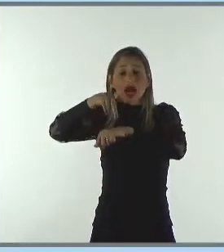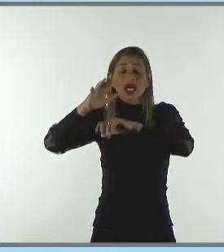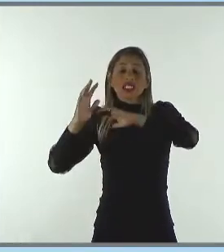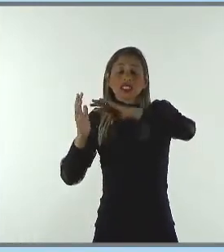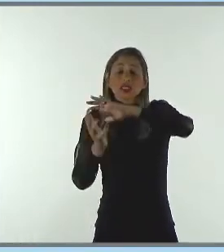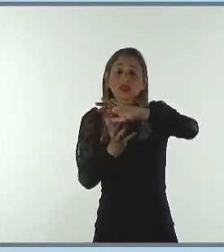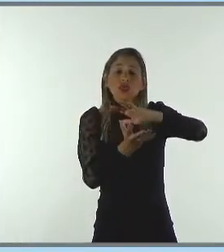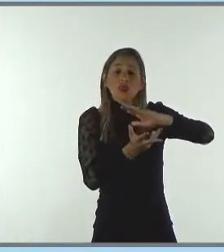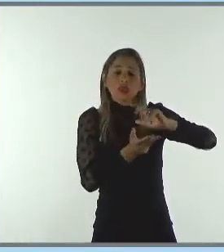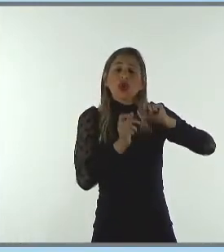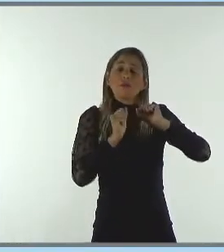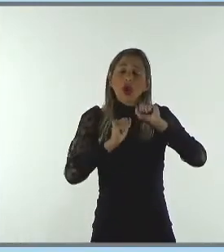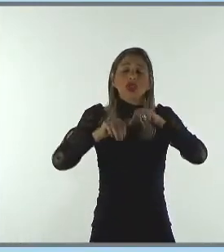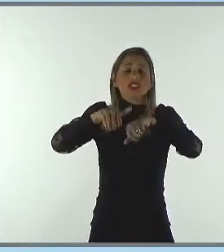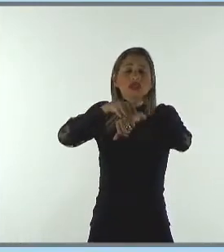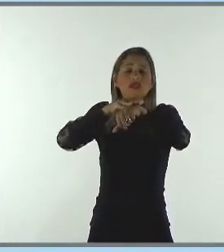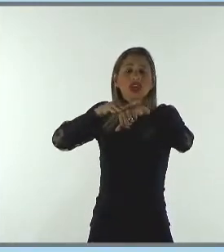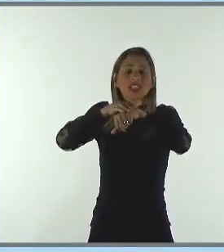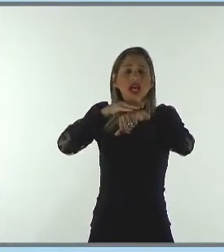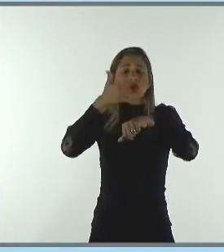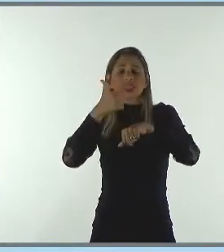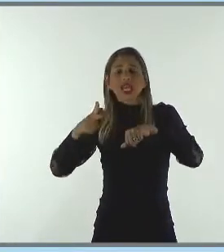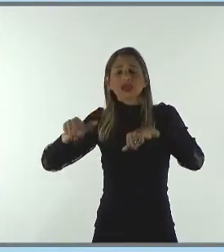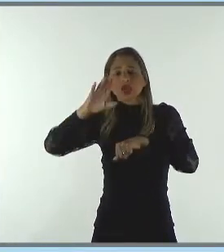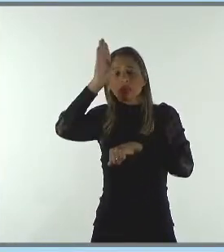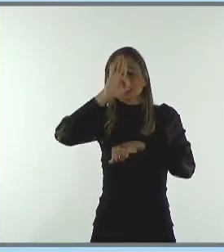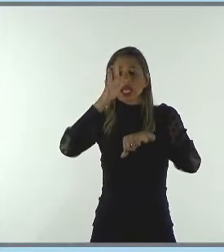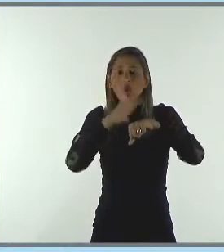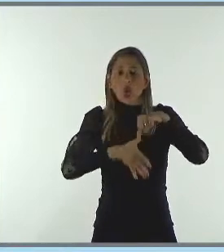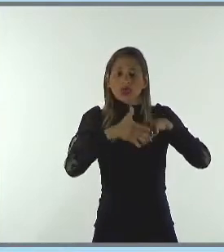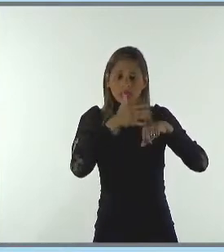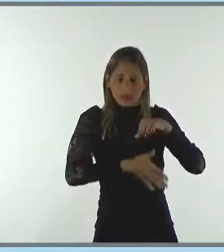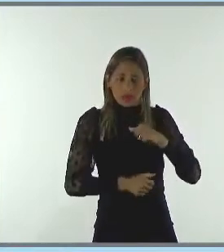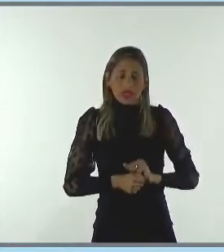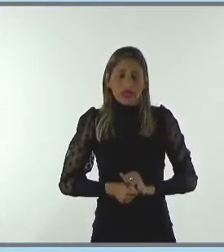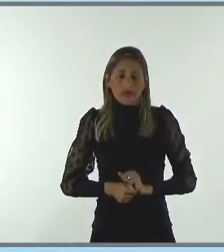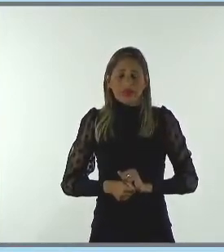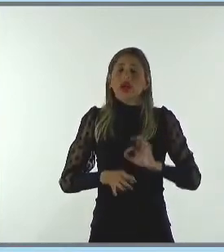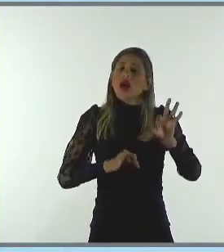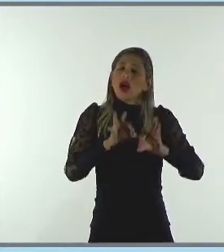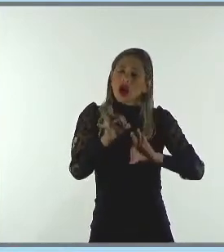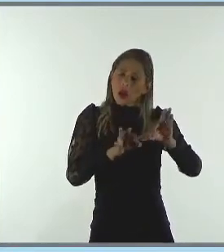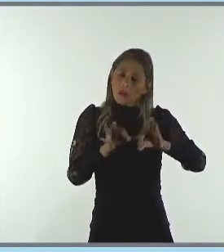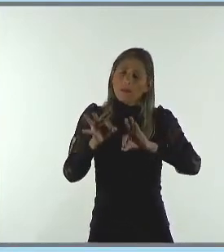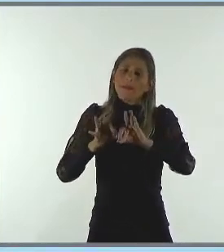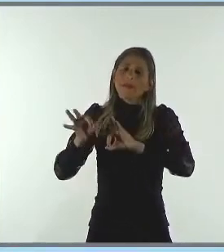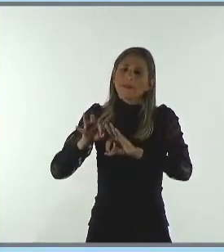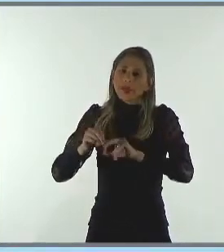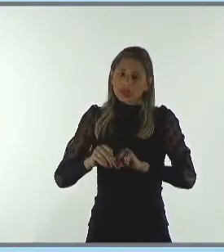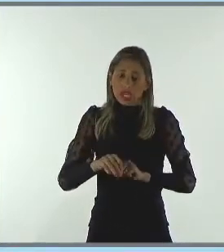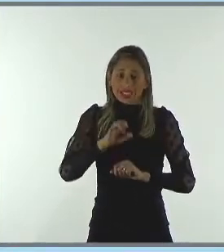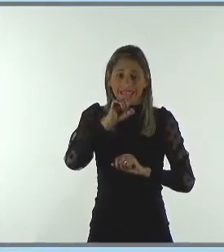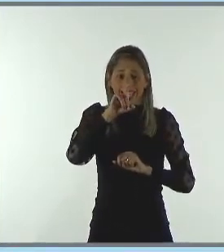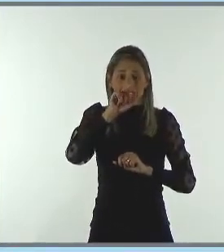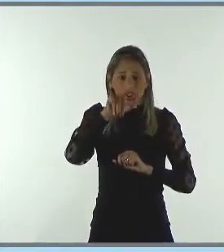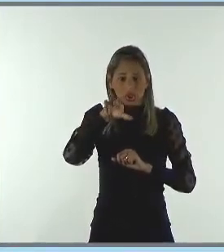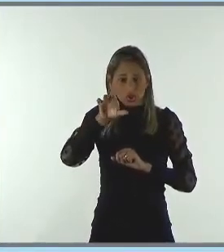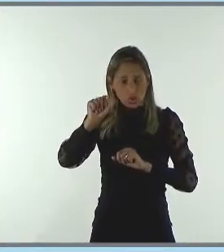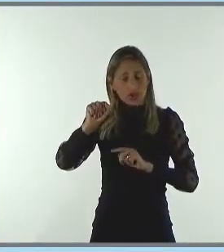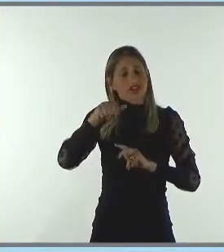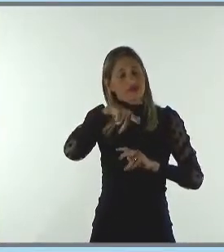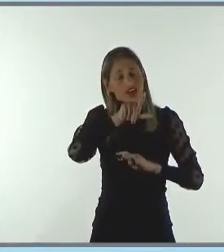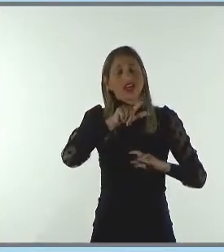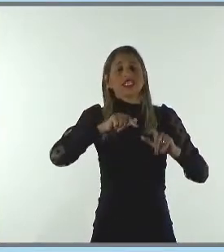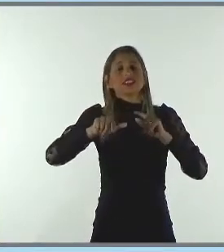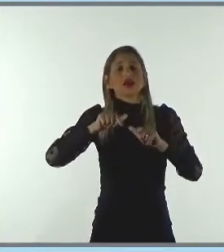possam dialogar com as vozes da literatura brasileira contemporânea. Há um projeto, inclusive derivado da editora, que vai trabalhar